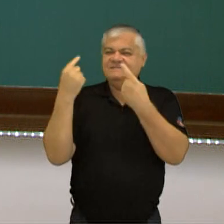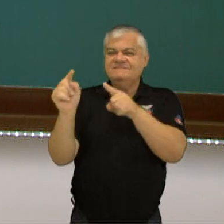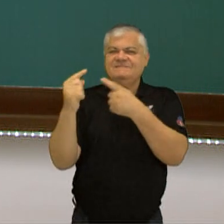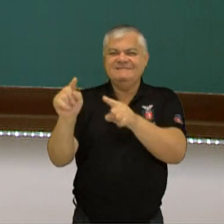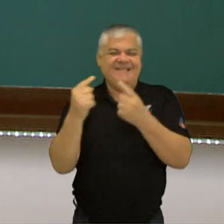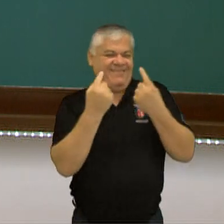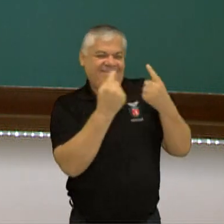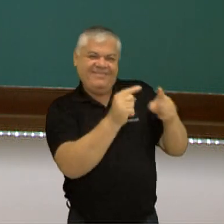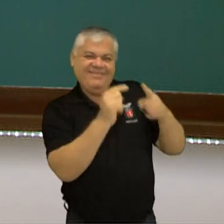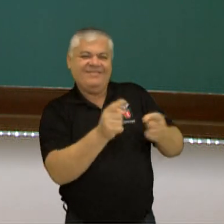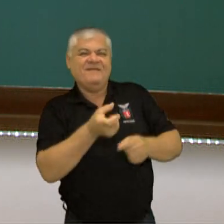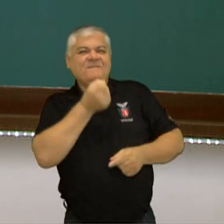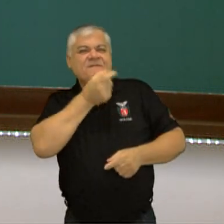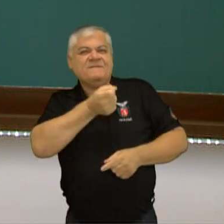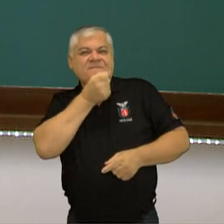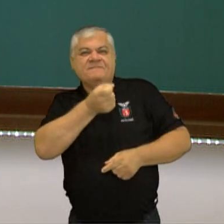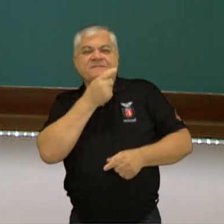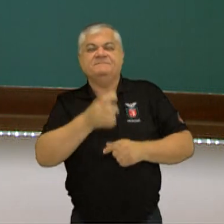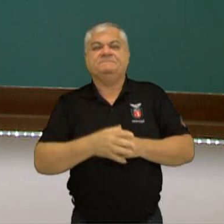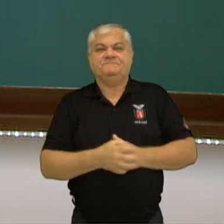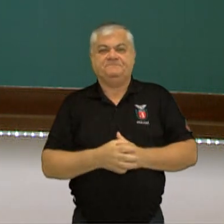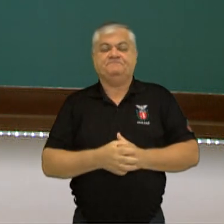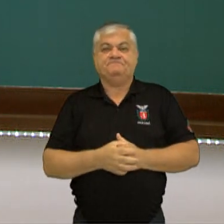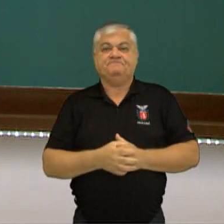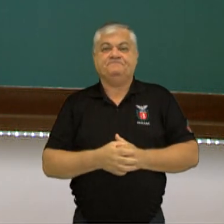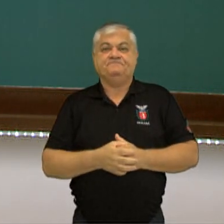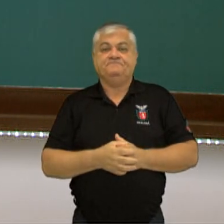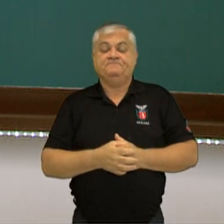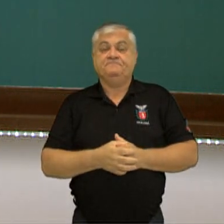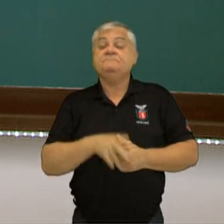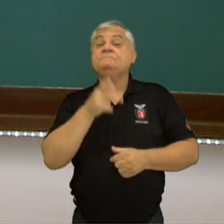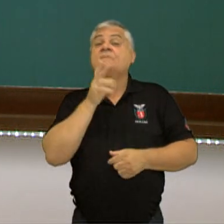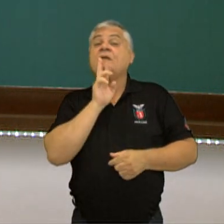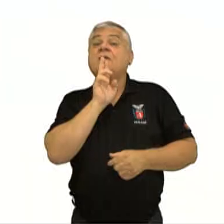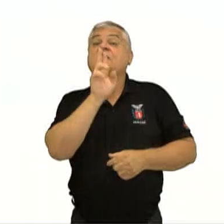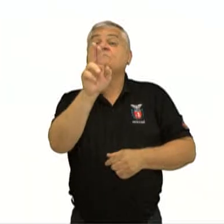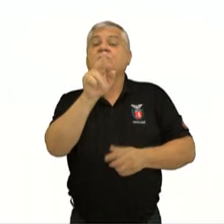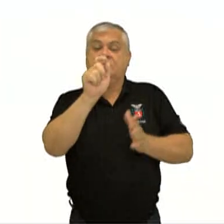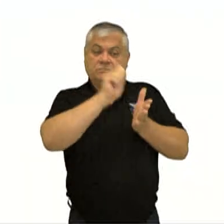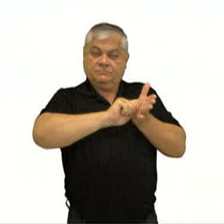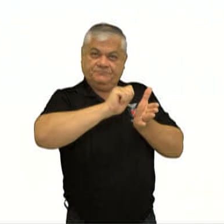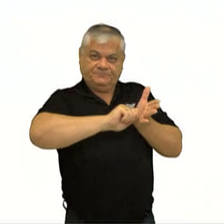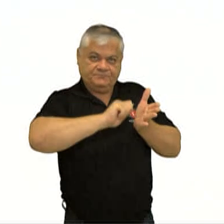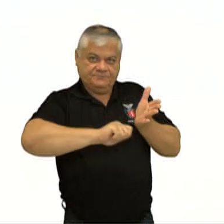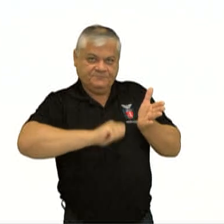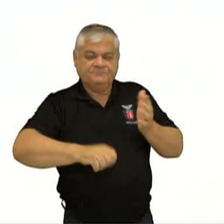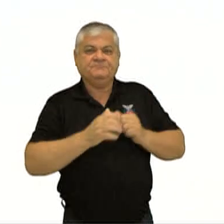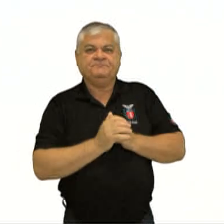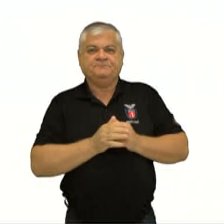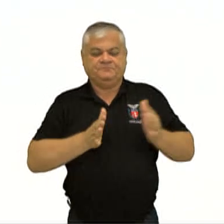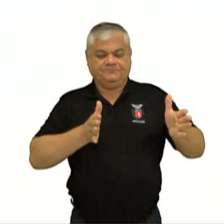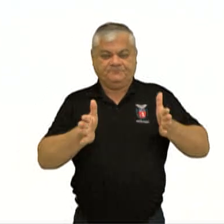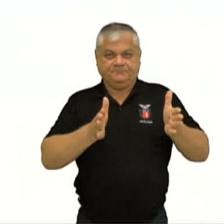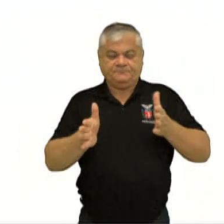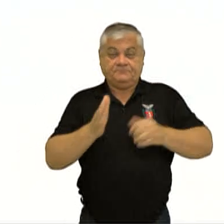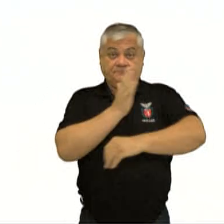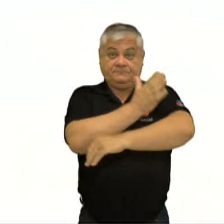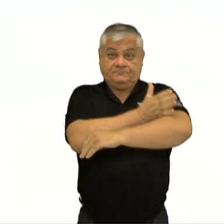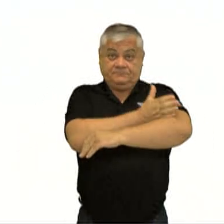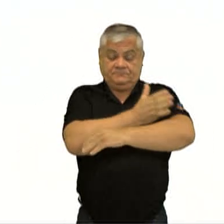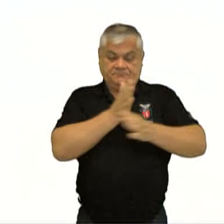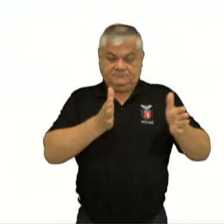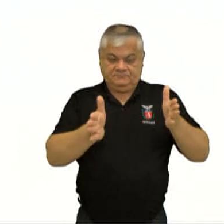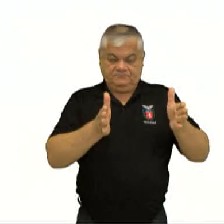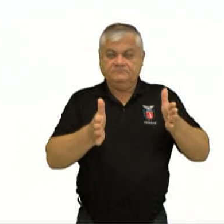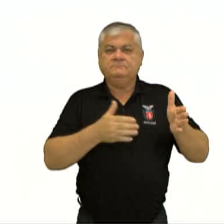tá? Então, vamos lá. Respondo às seguintes questões num caderno, tá? Durante a Idade Média, na